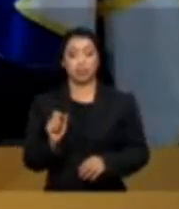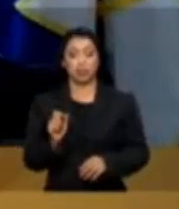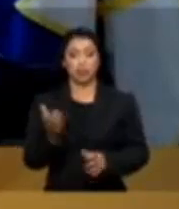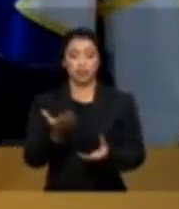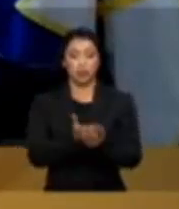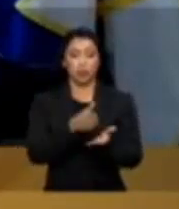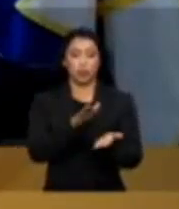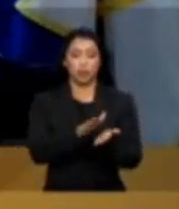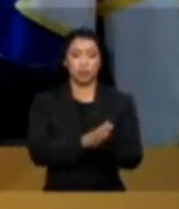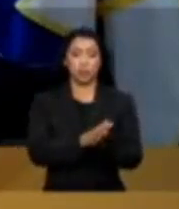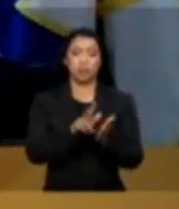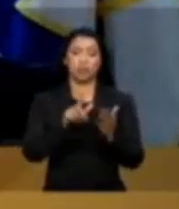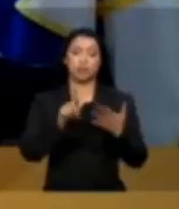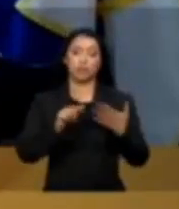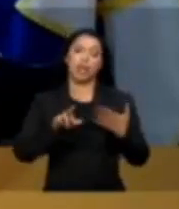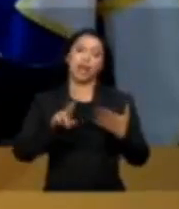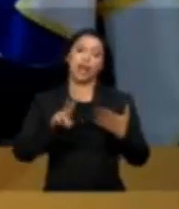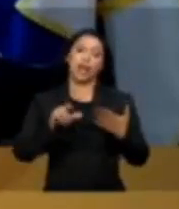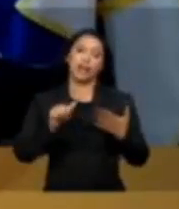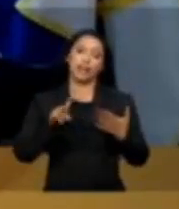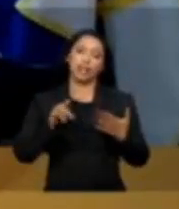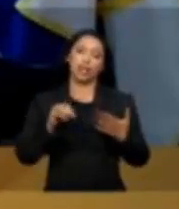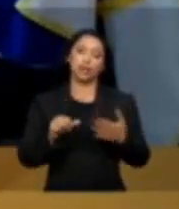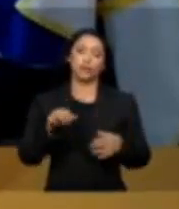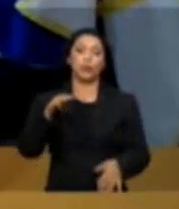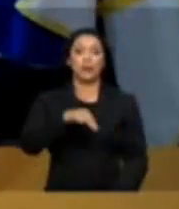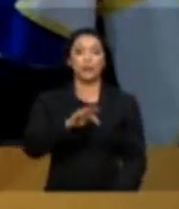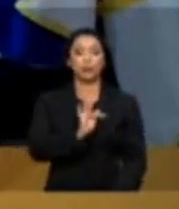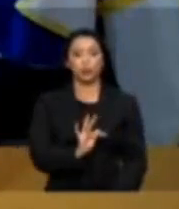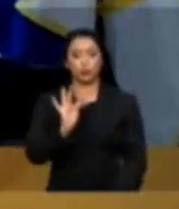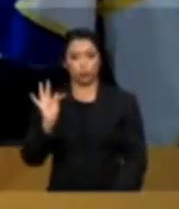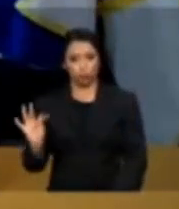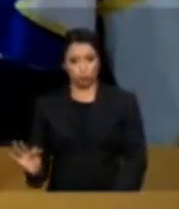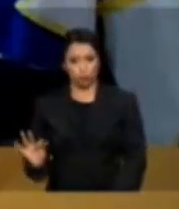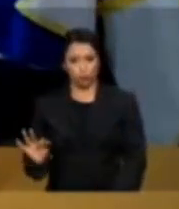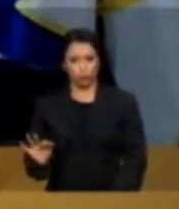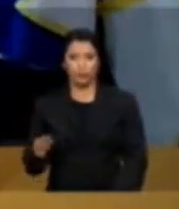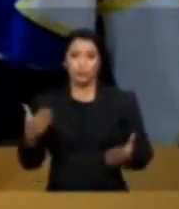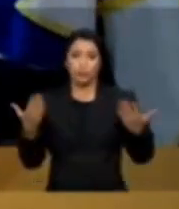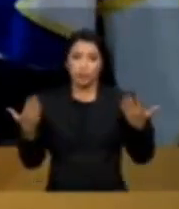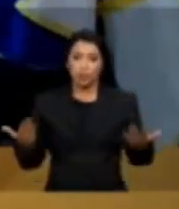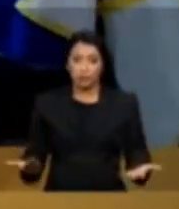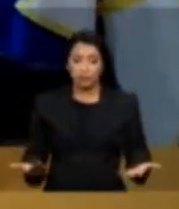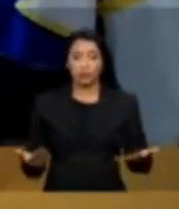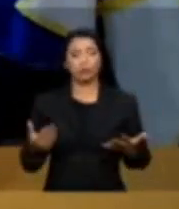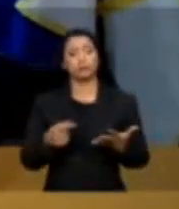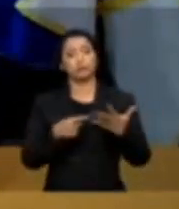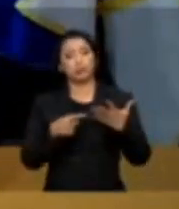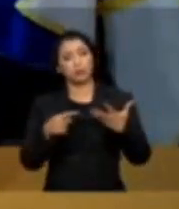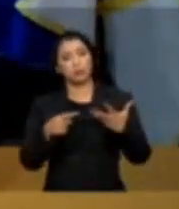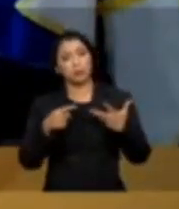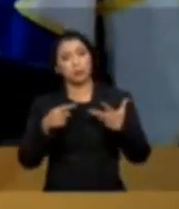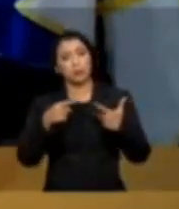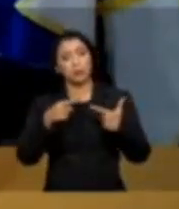803.462, no agravo do Mato Grosso do Sul. Todas essas balizas, portanto,